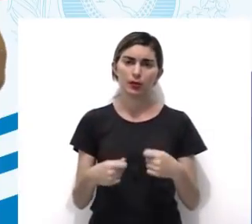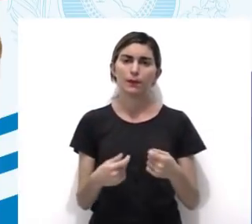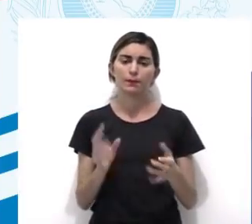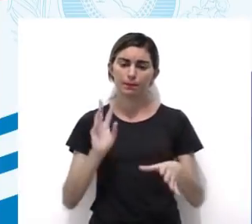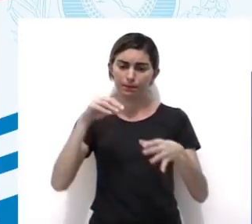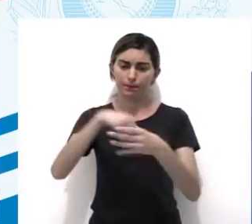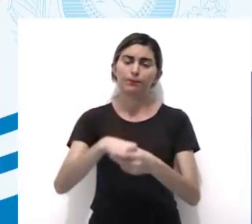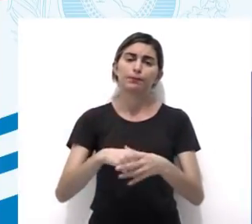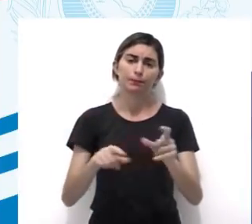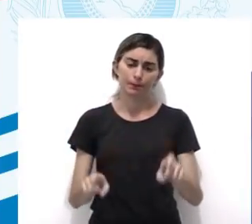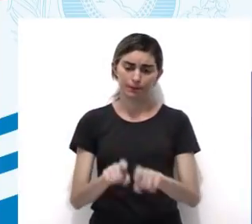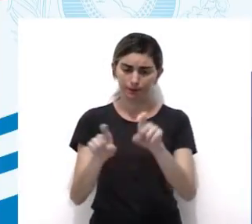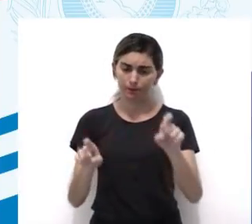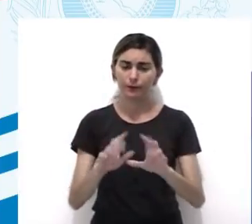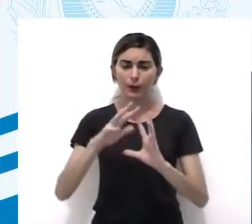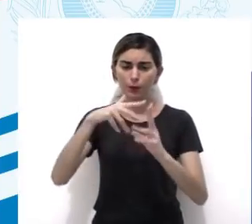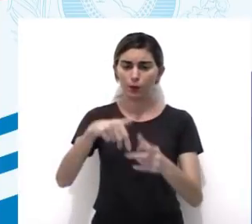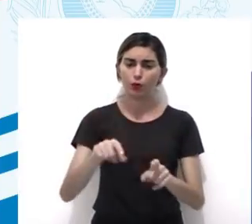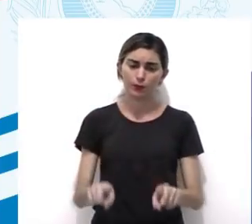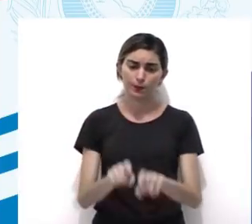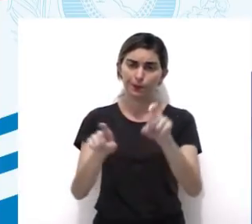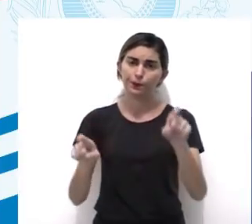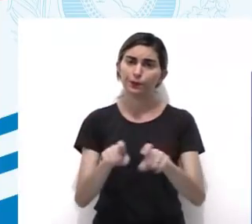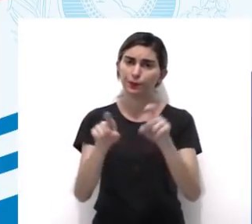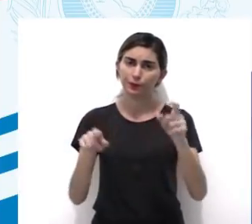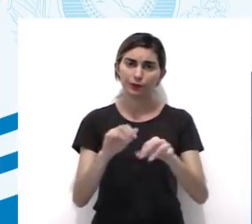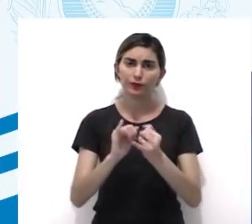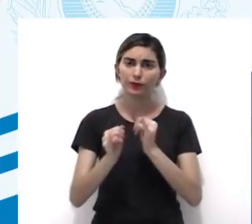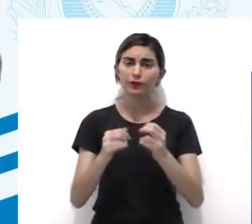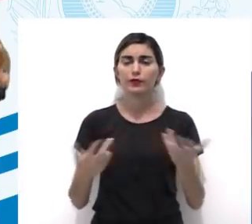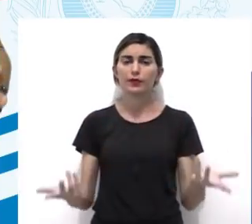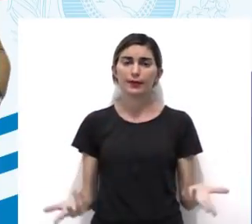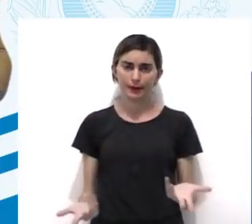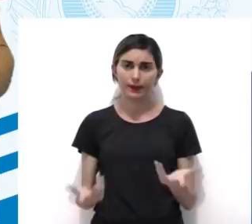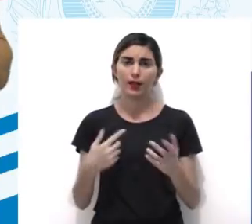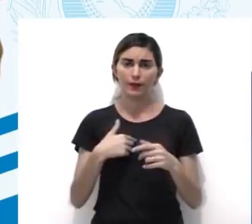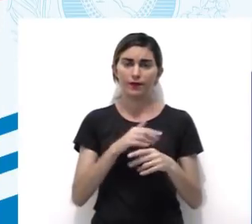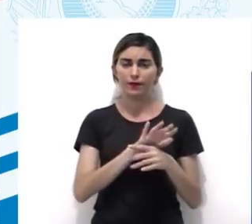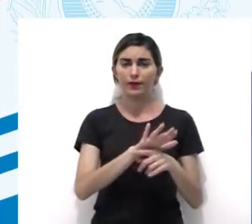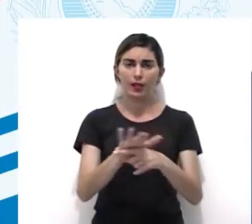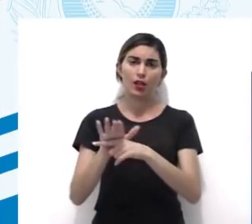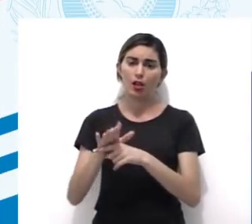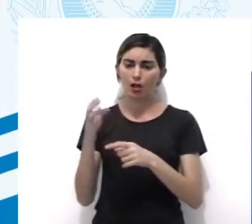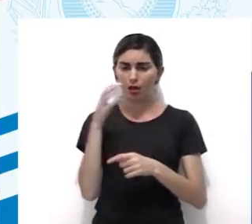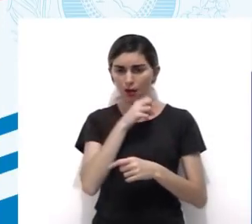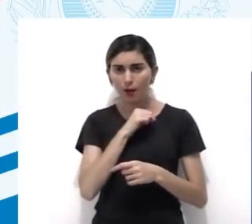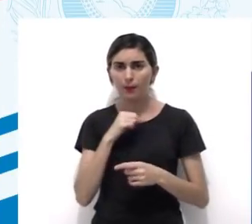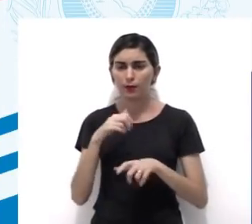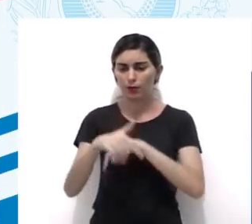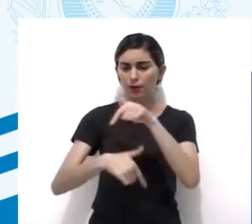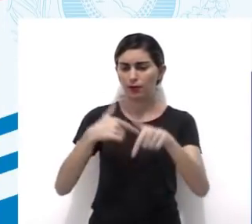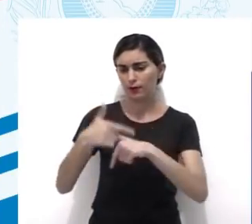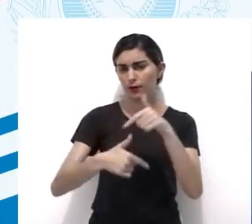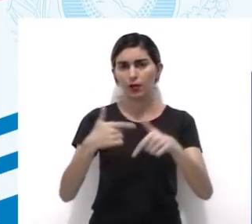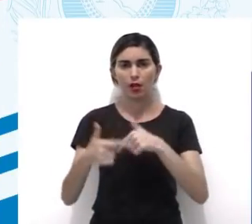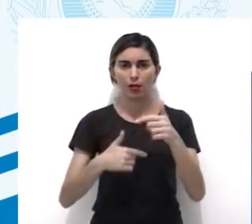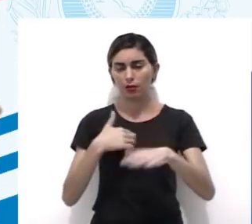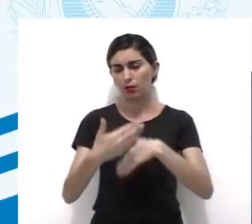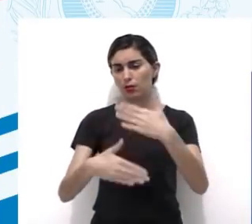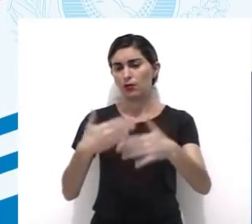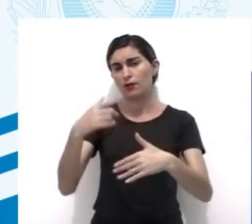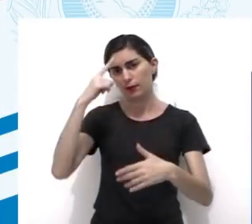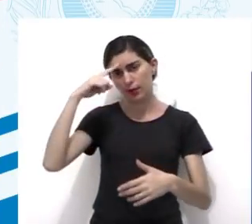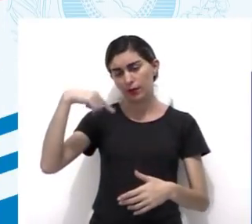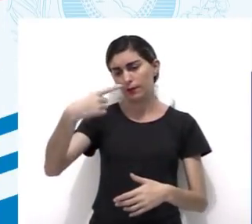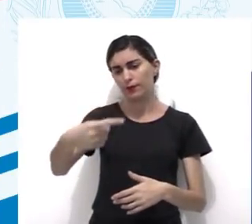forma, inseridas nesse mundo informatizado. Isso daí vai favorecer a agilização das atividades que são desenvolvidas no